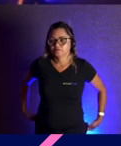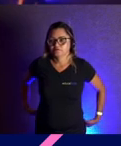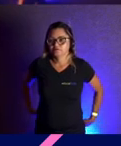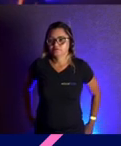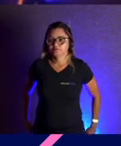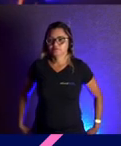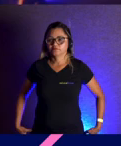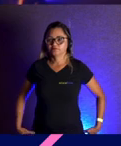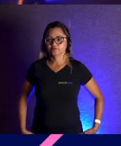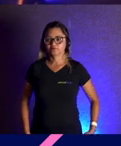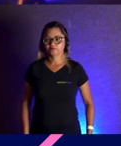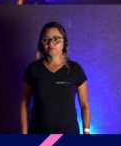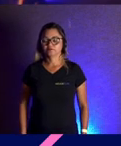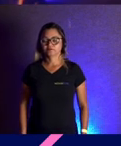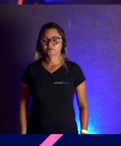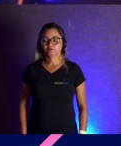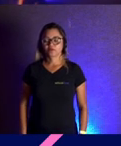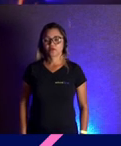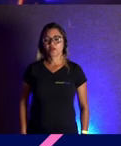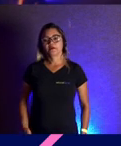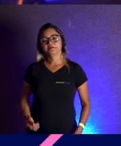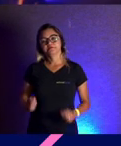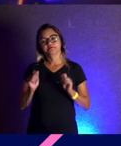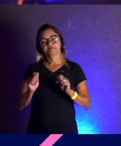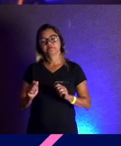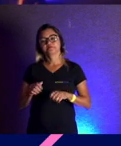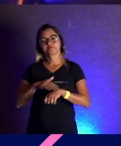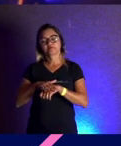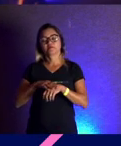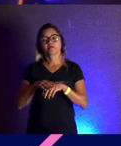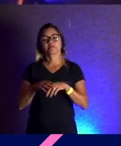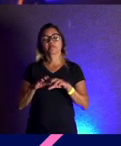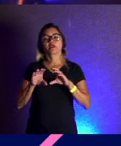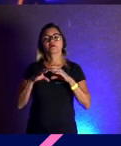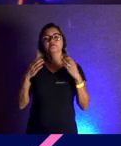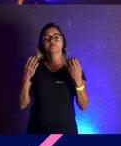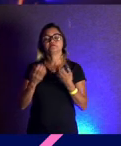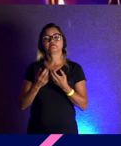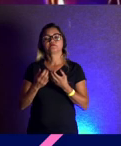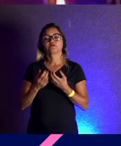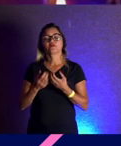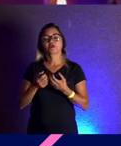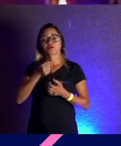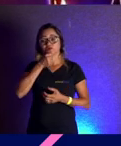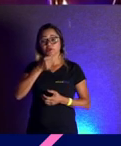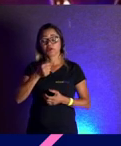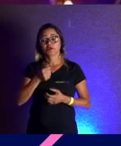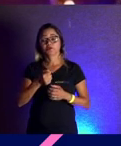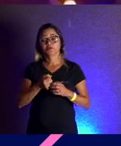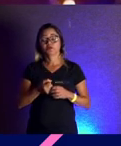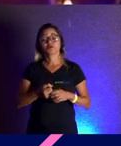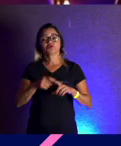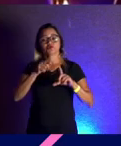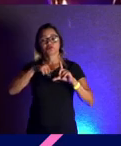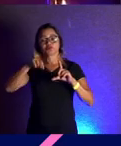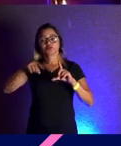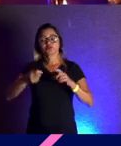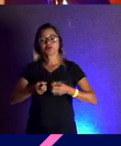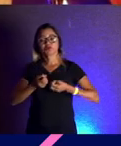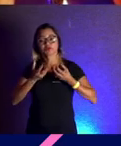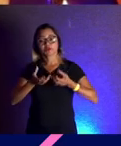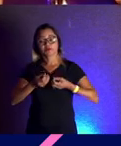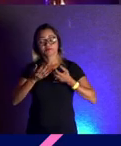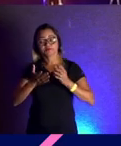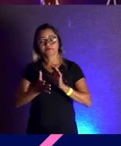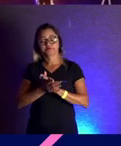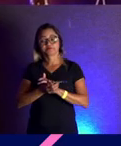pudesse comentar. A gente está numa conferência de jornalismo de dados, e